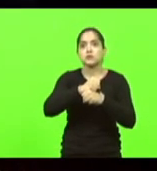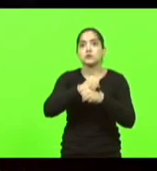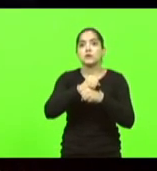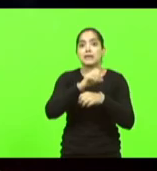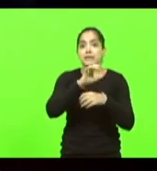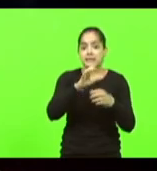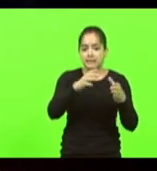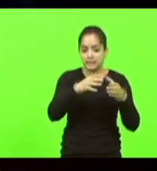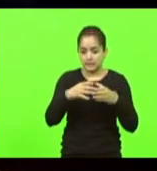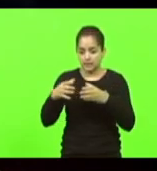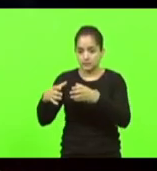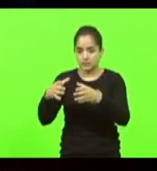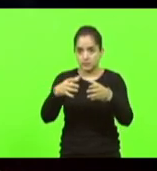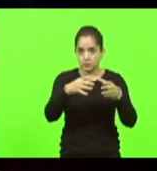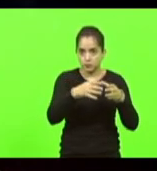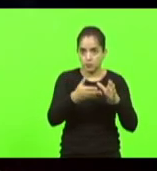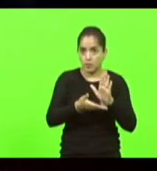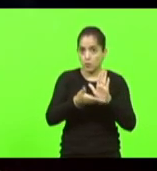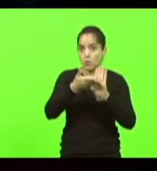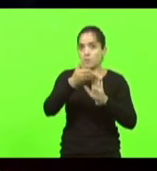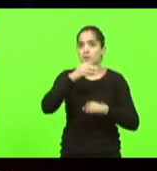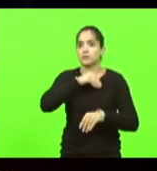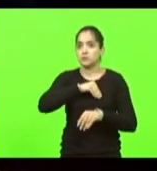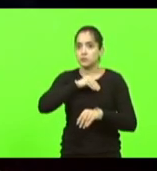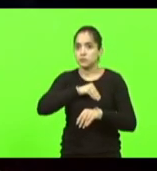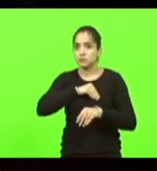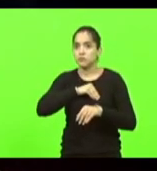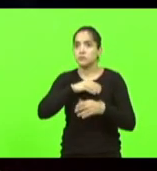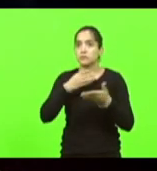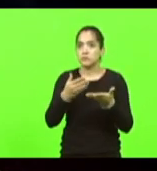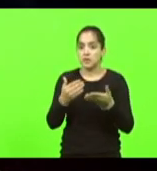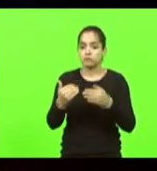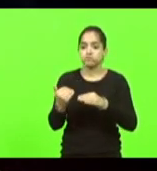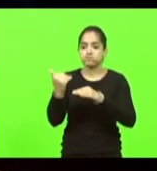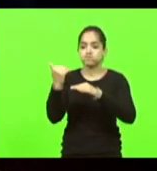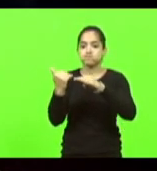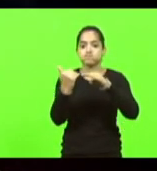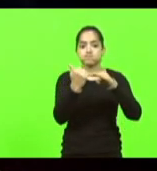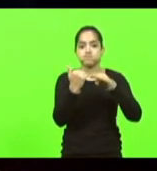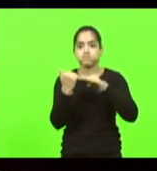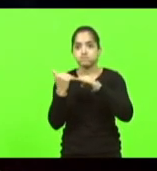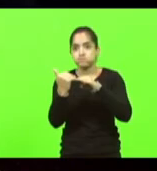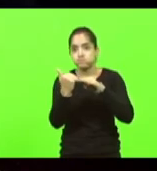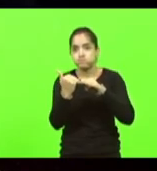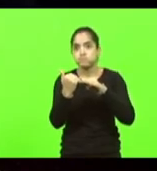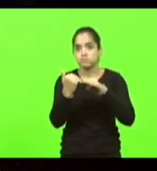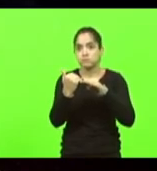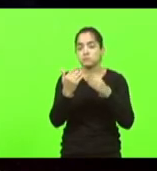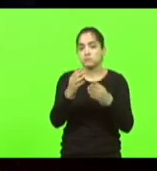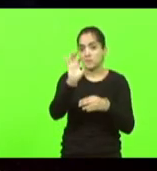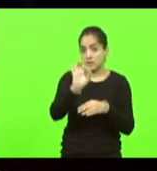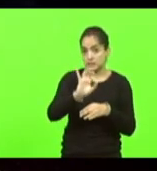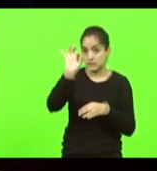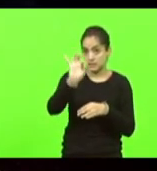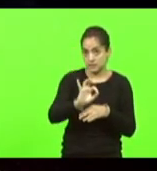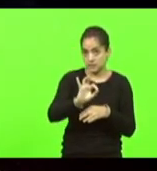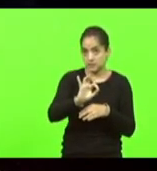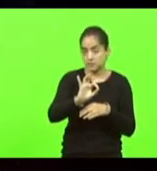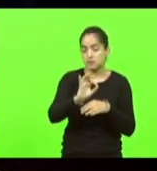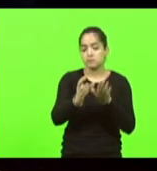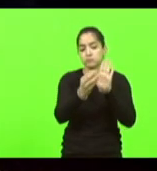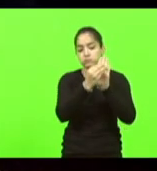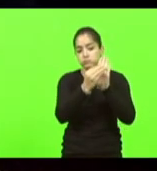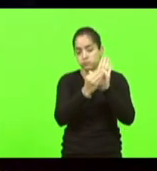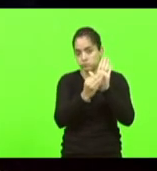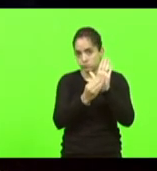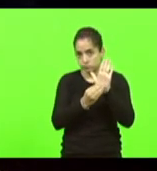categoria tenham aumento salarial e possa assim equalizar a cobrança dessa alíquota que terá que ser colocada